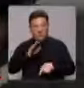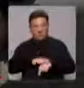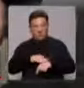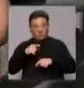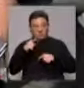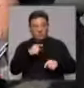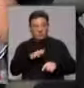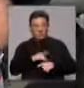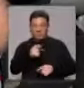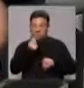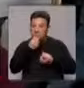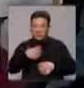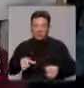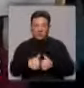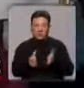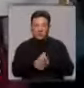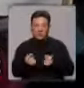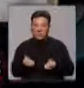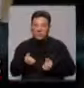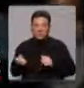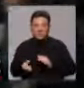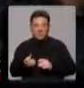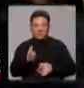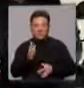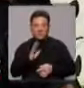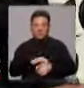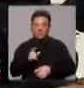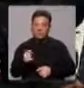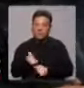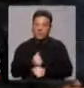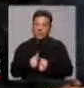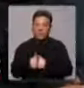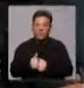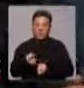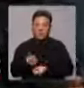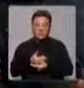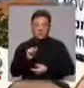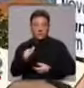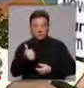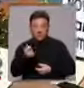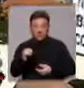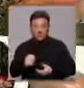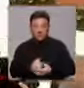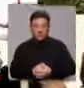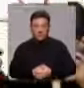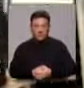responsáveis pela perda de todas as poupanças ao adquirirem papel comercial do BES.